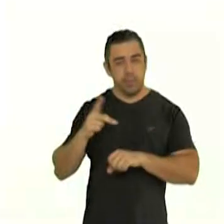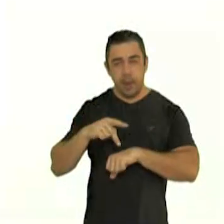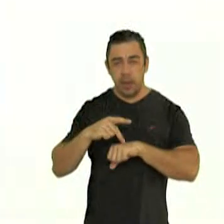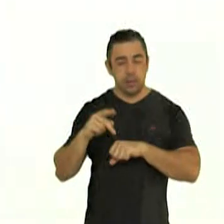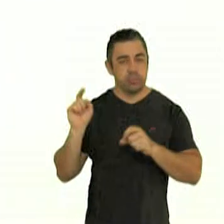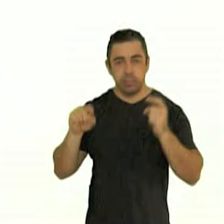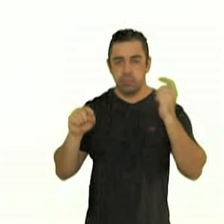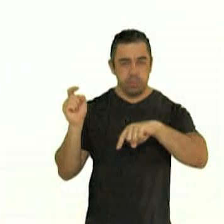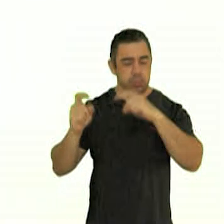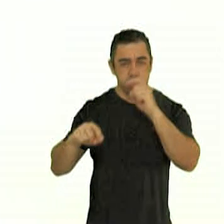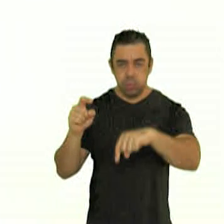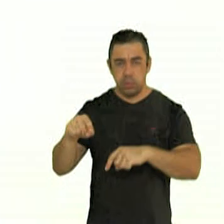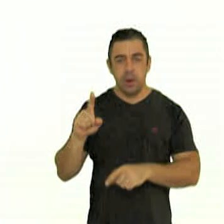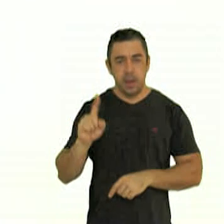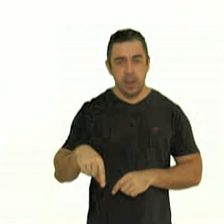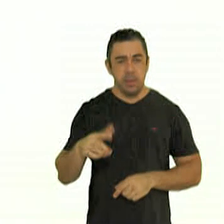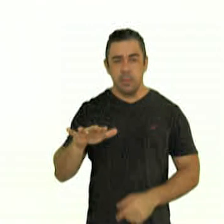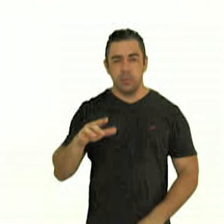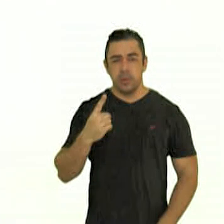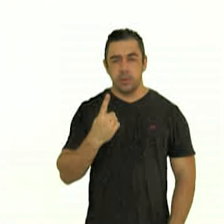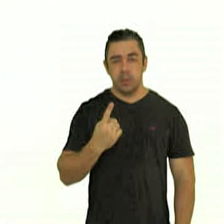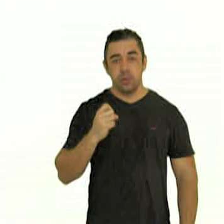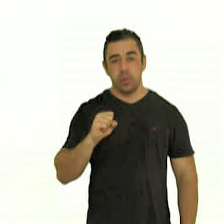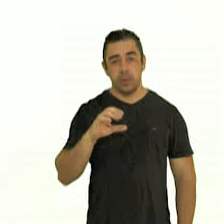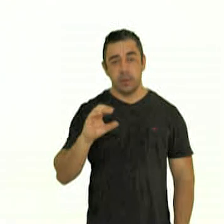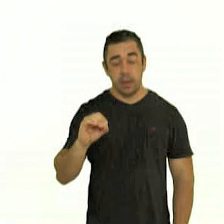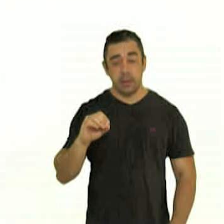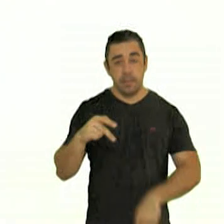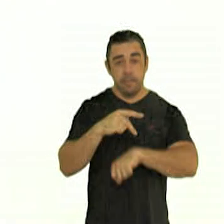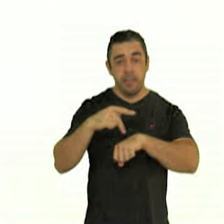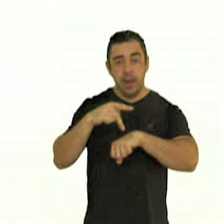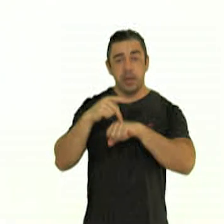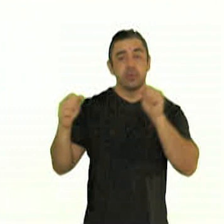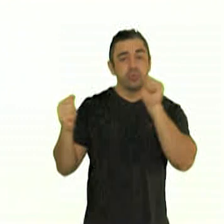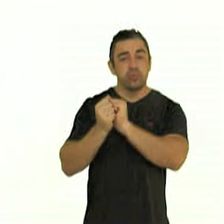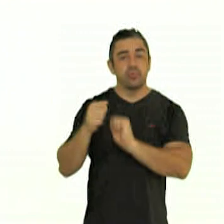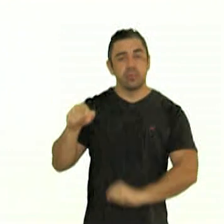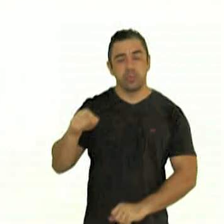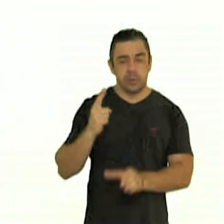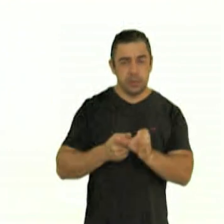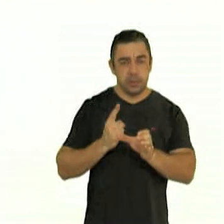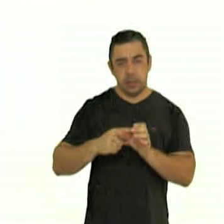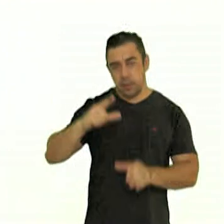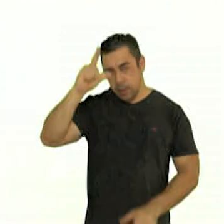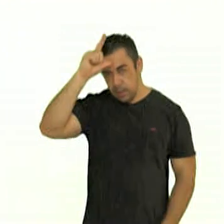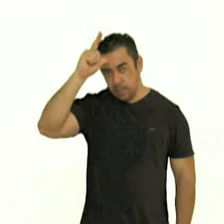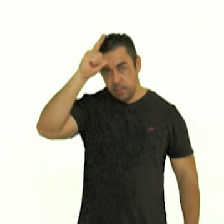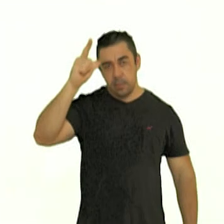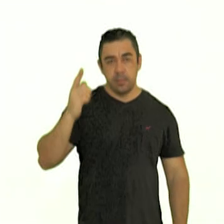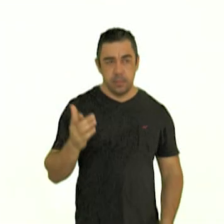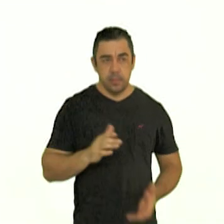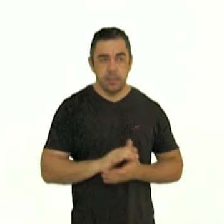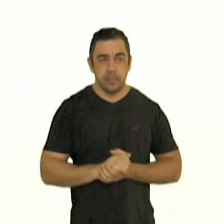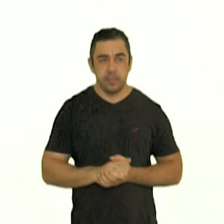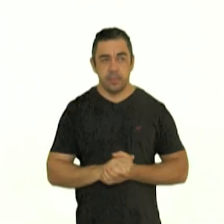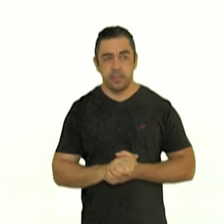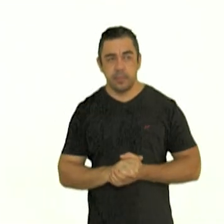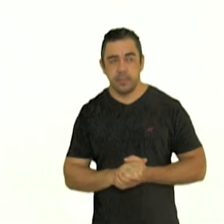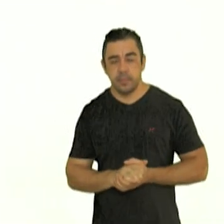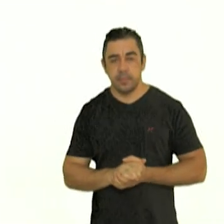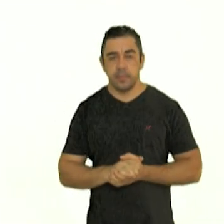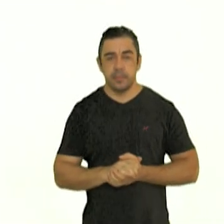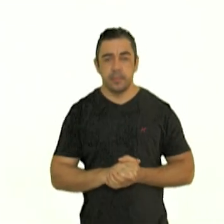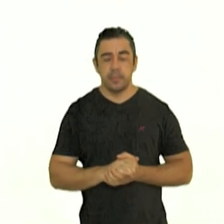mundo, aproximadamente 180 nações, representantes de 180 nações estão lá em